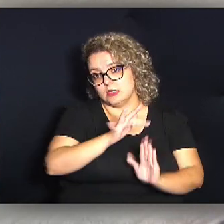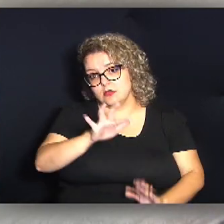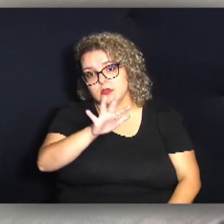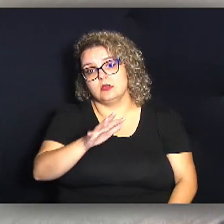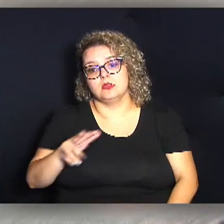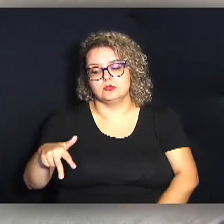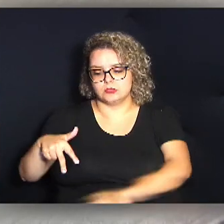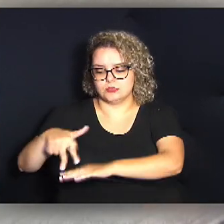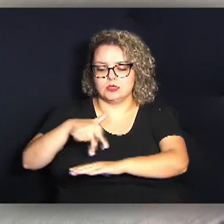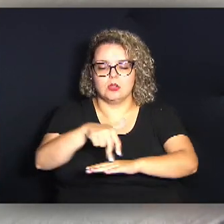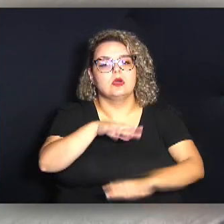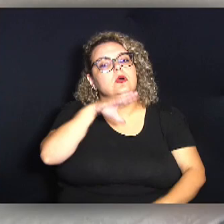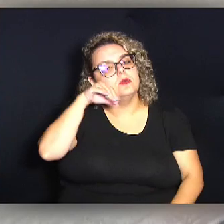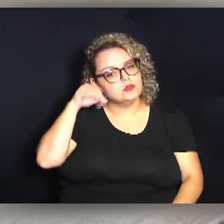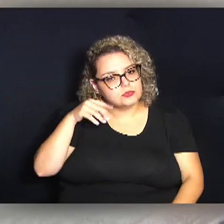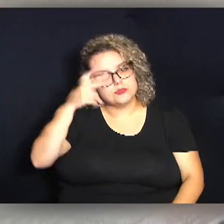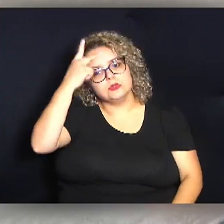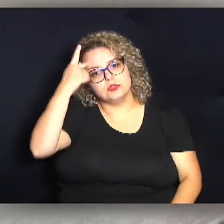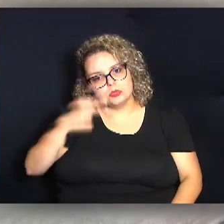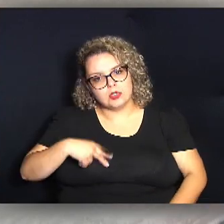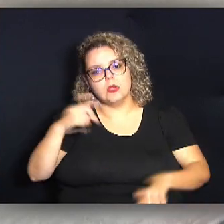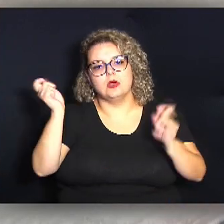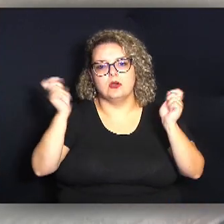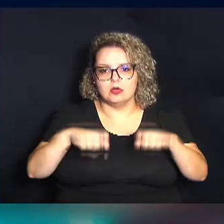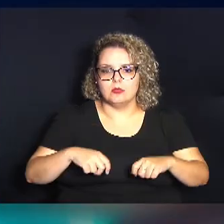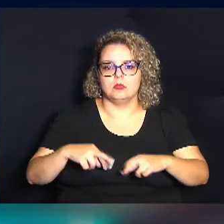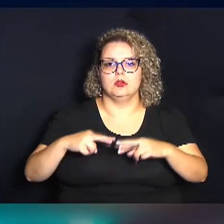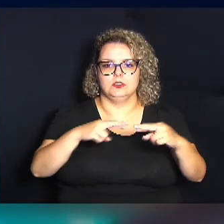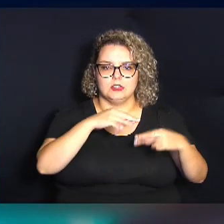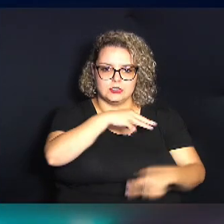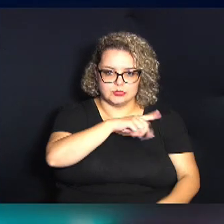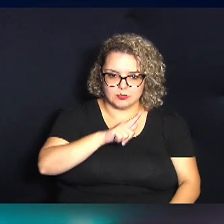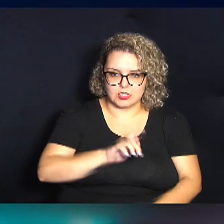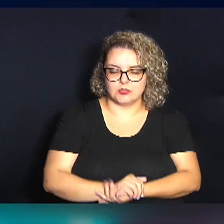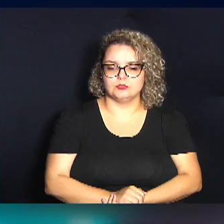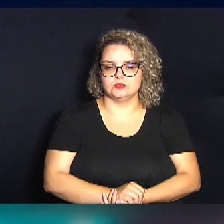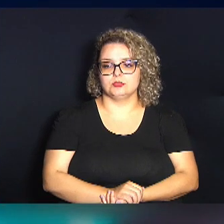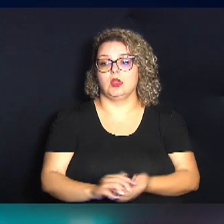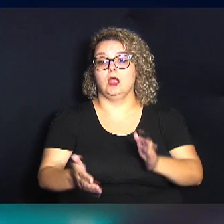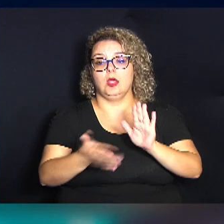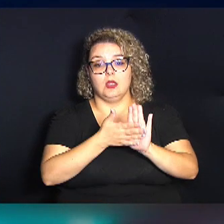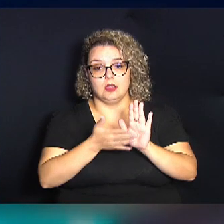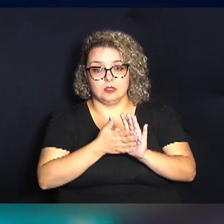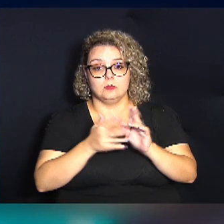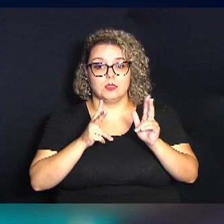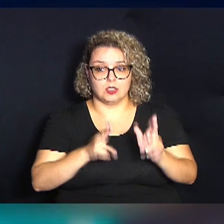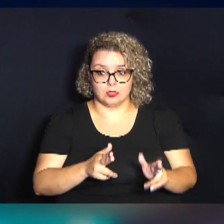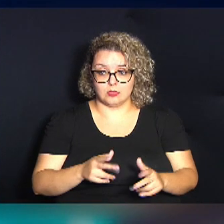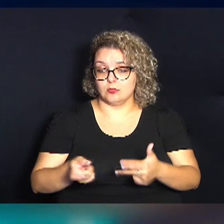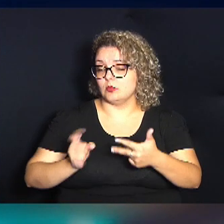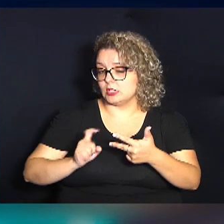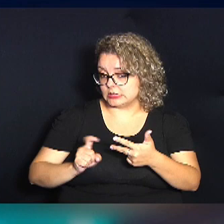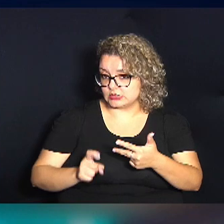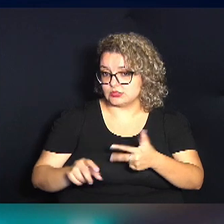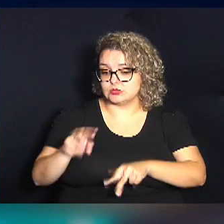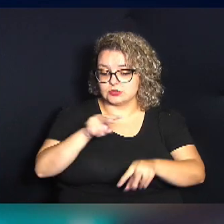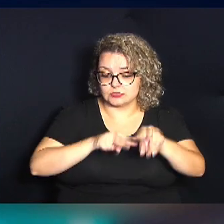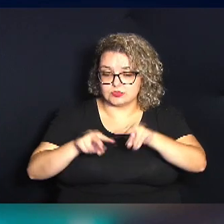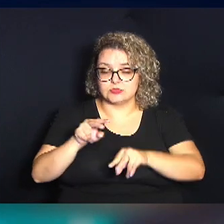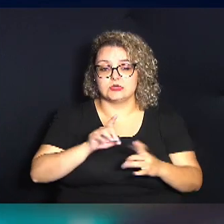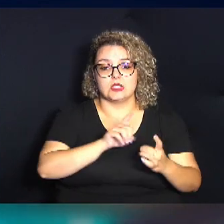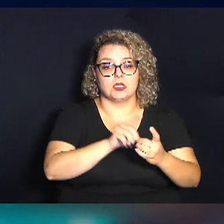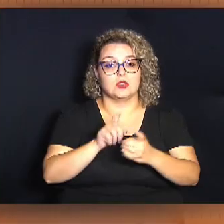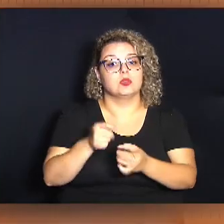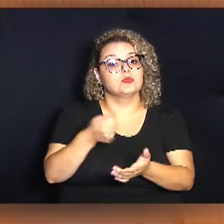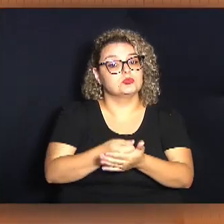por funcionários efetivos da rede Mário Gatti. A proposta, de acordo com o Executivo, visa atender